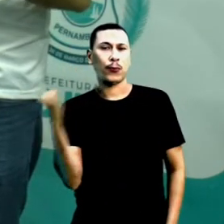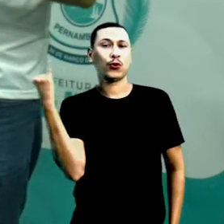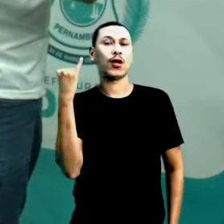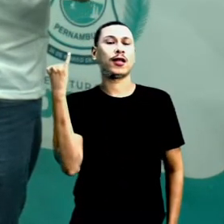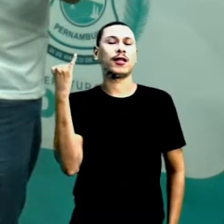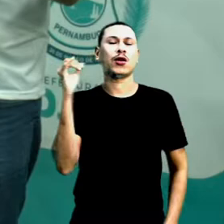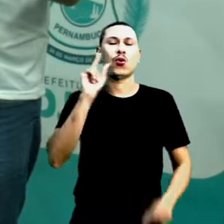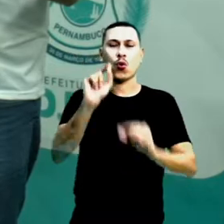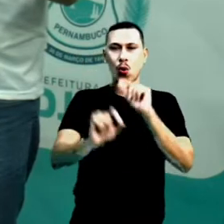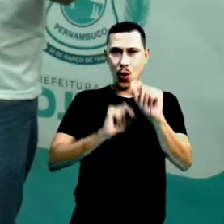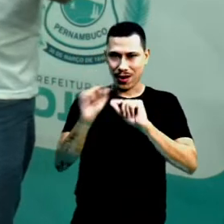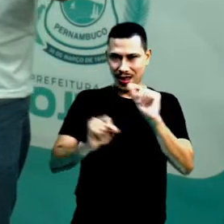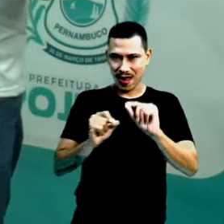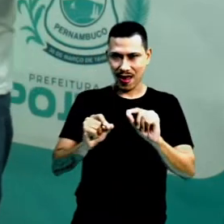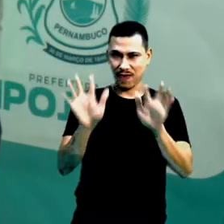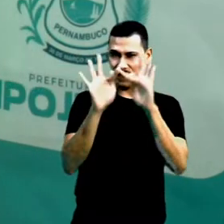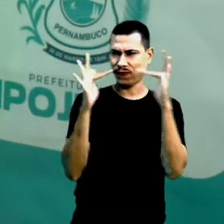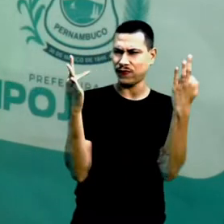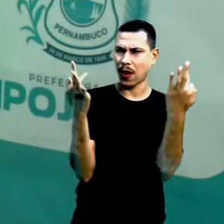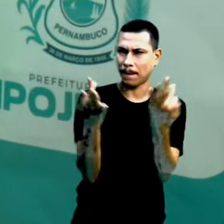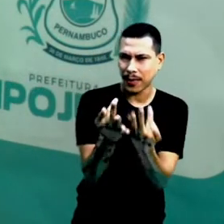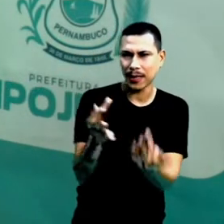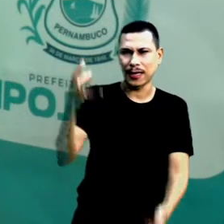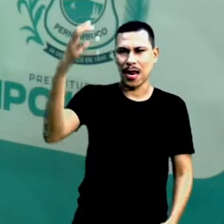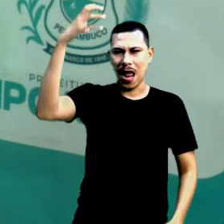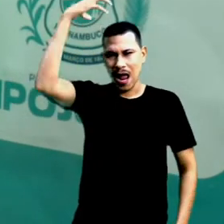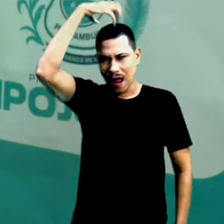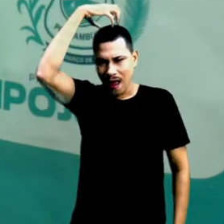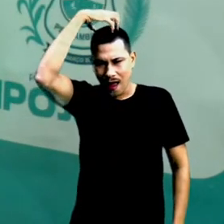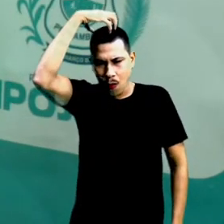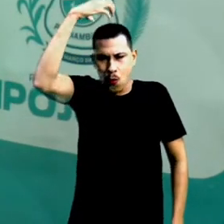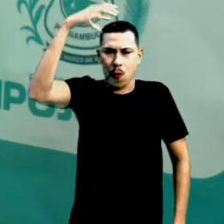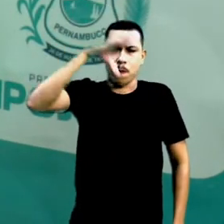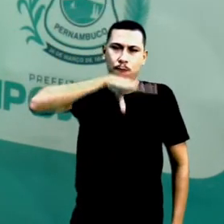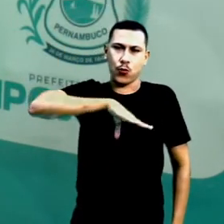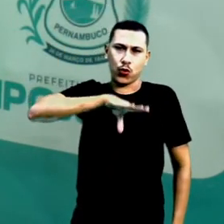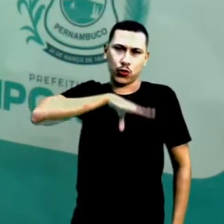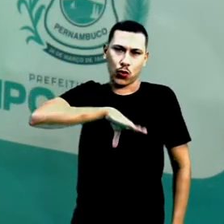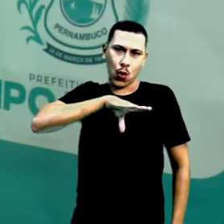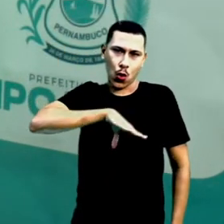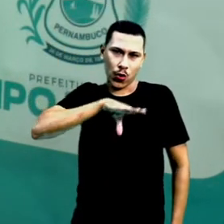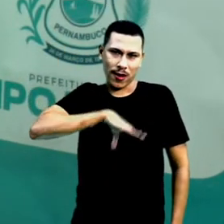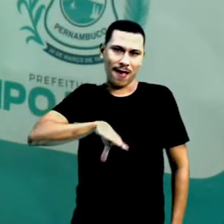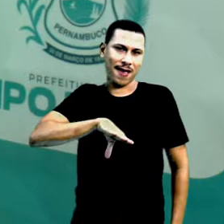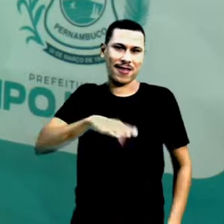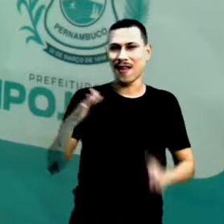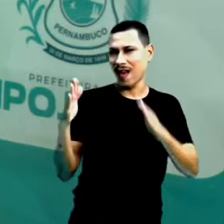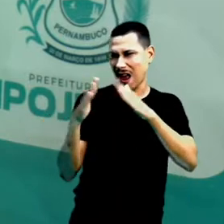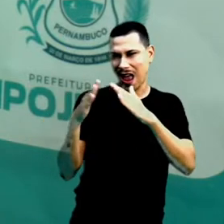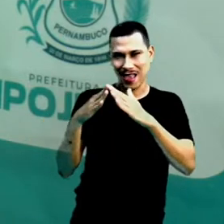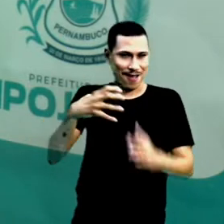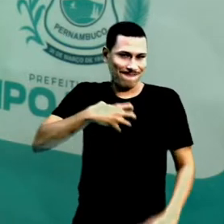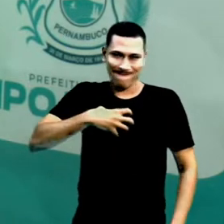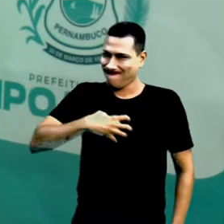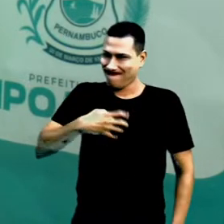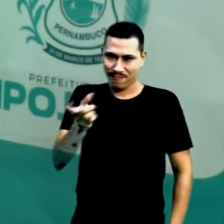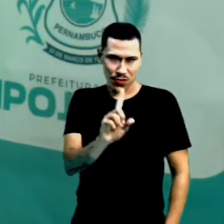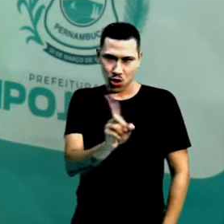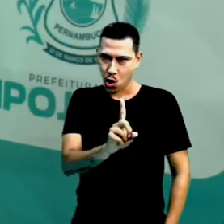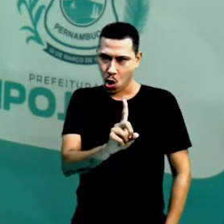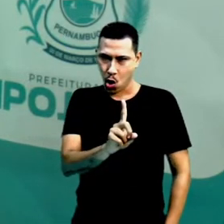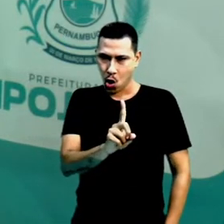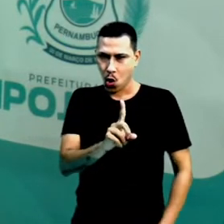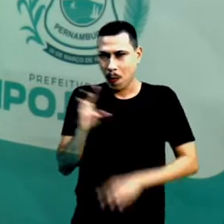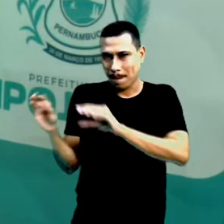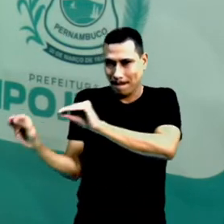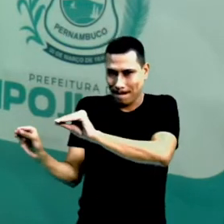esta família real, né, a família real portuguesa, ela não vai ficar ali em Salvador. Depois, eles vão se dirigir para